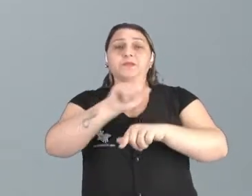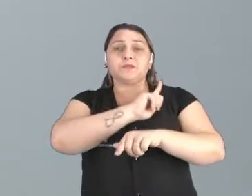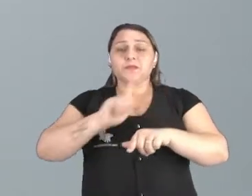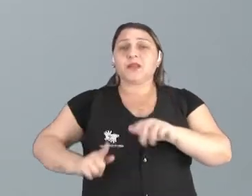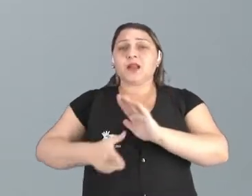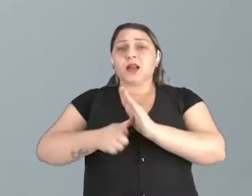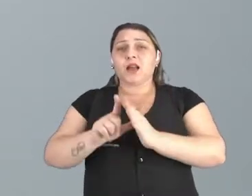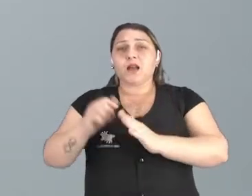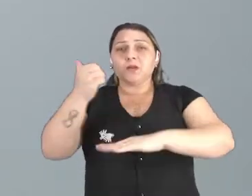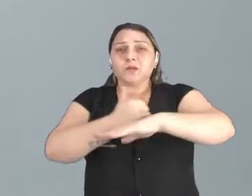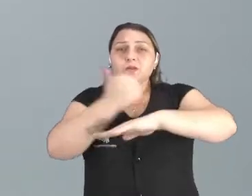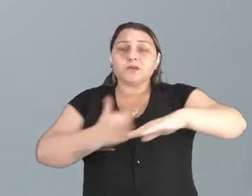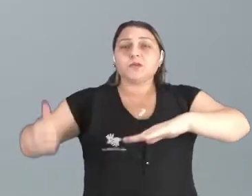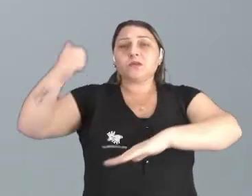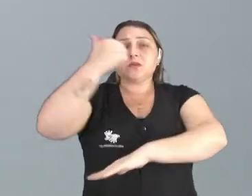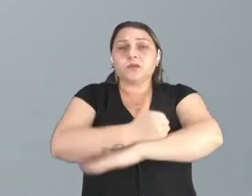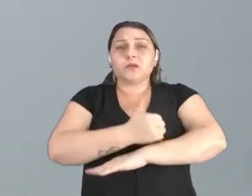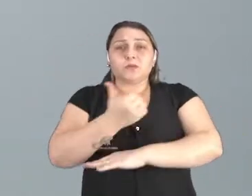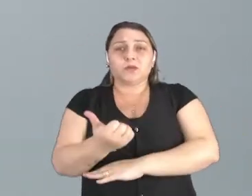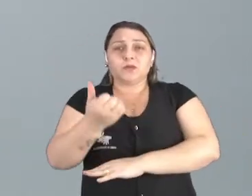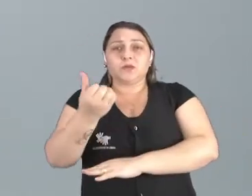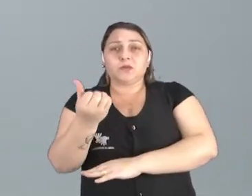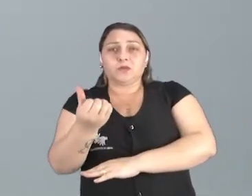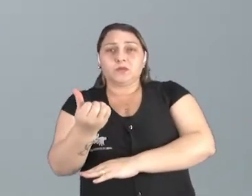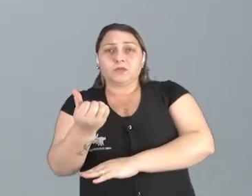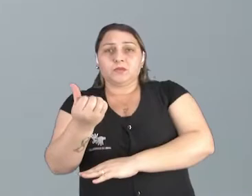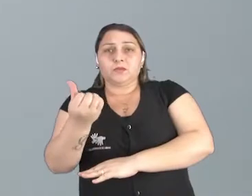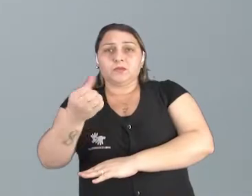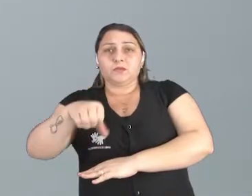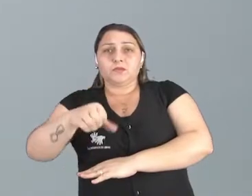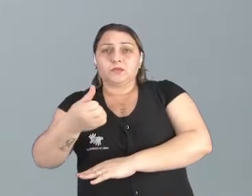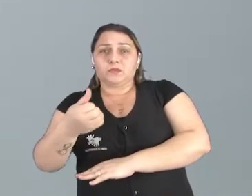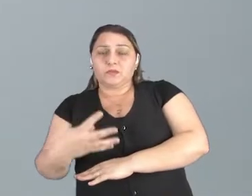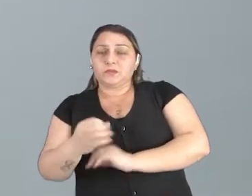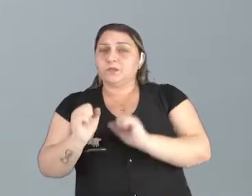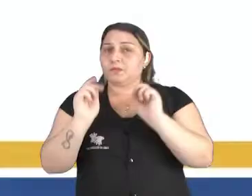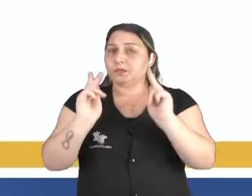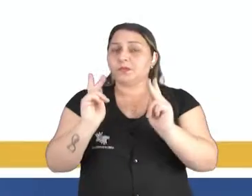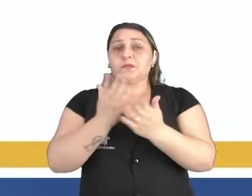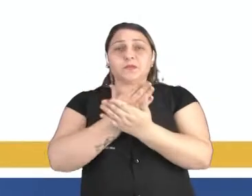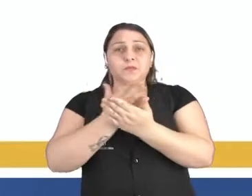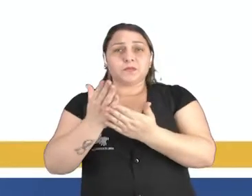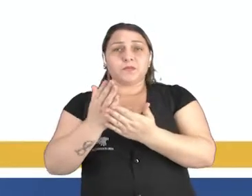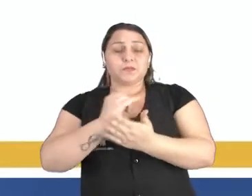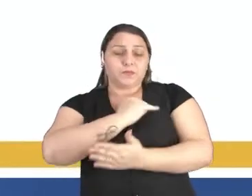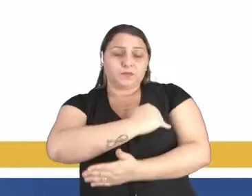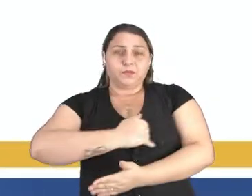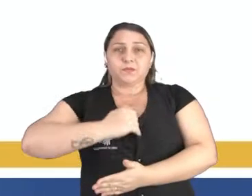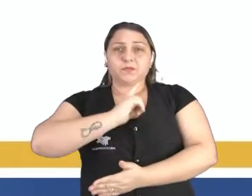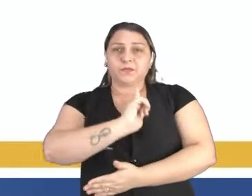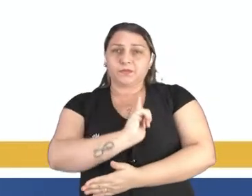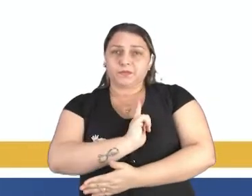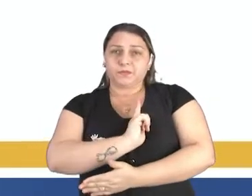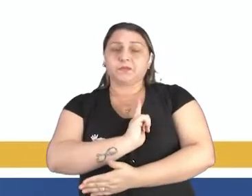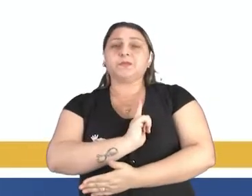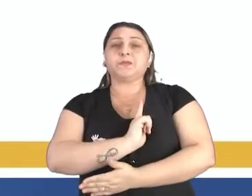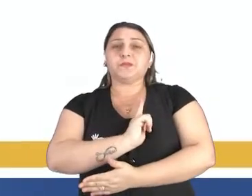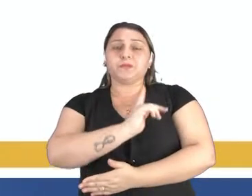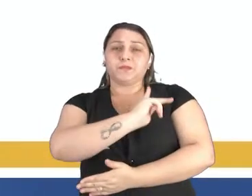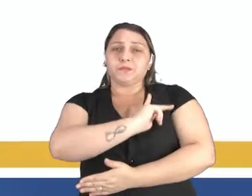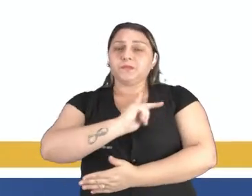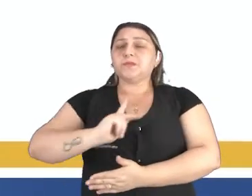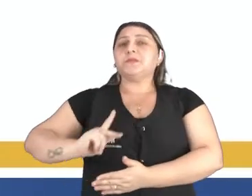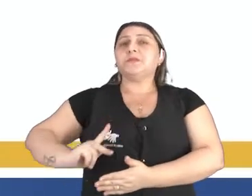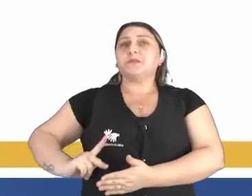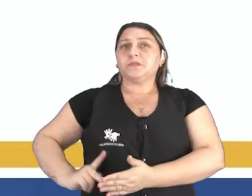de 1964, ok? Começamos então aí com o Jânio Quadros, né? Esse